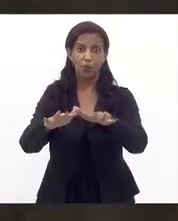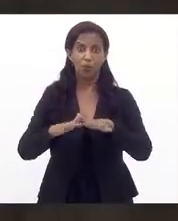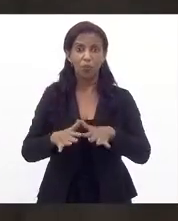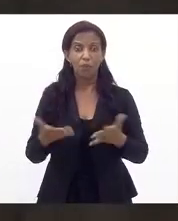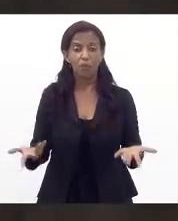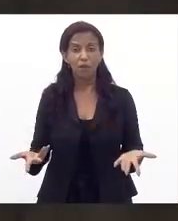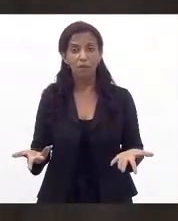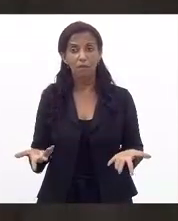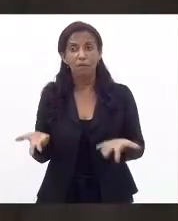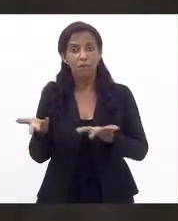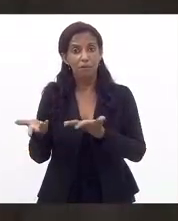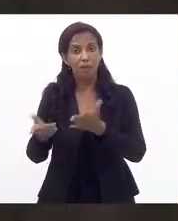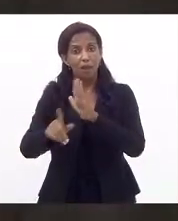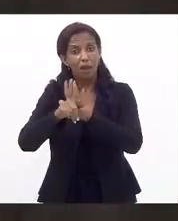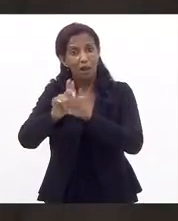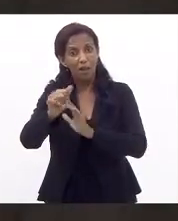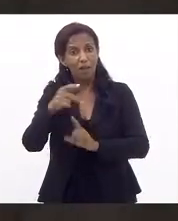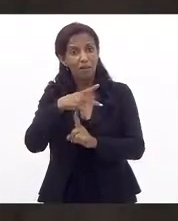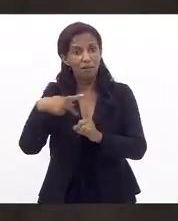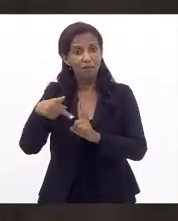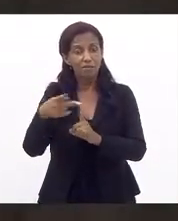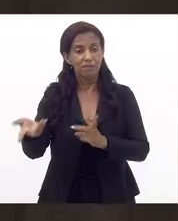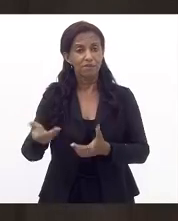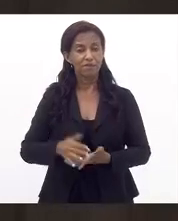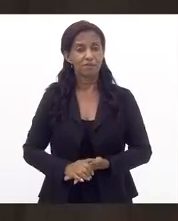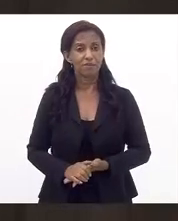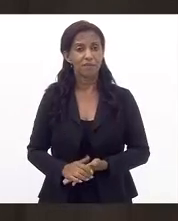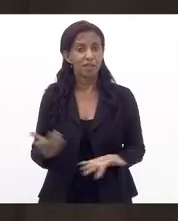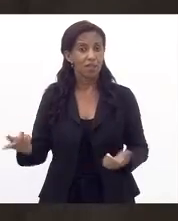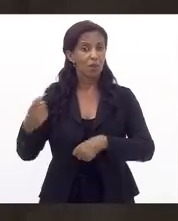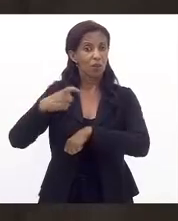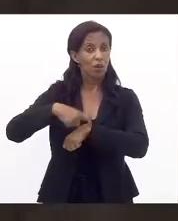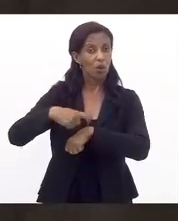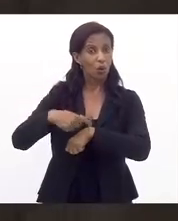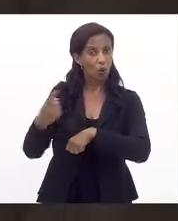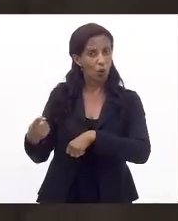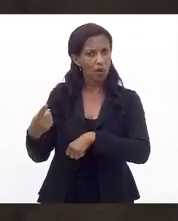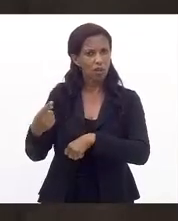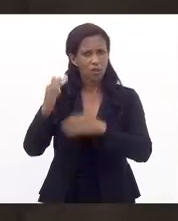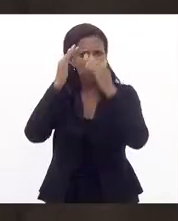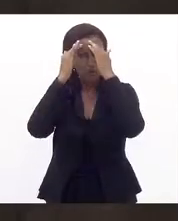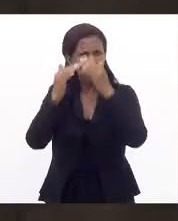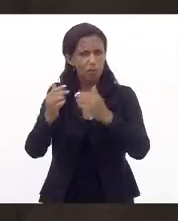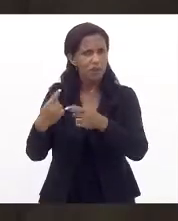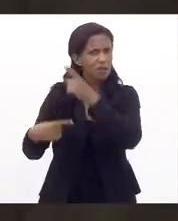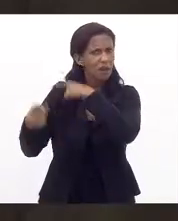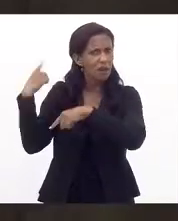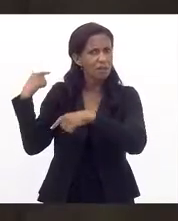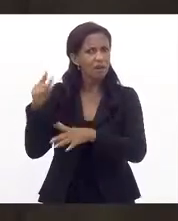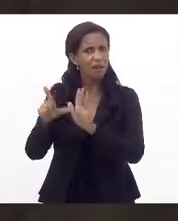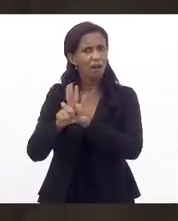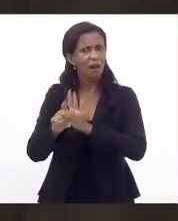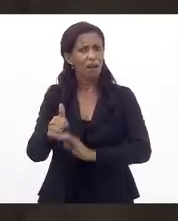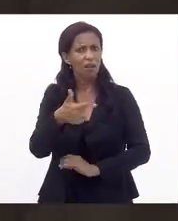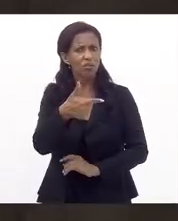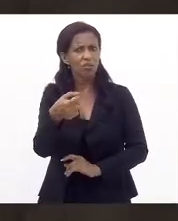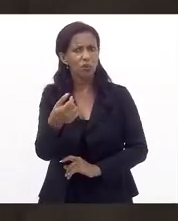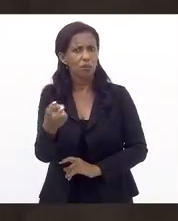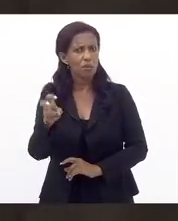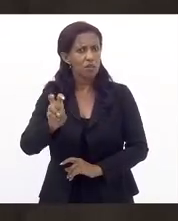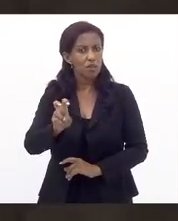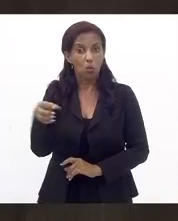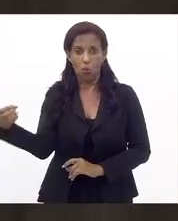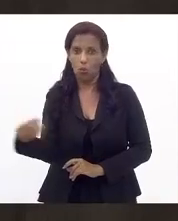justamente sobre a a lei previdenciária então é a hora de fazer jus ao comando da lei de 2005 não é uma inovação